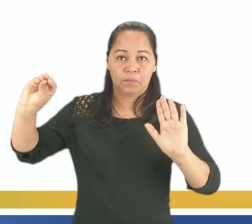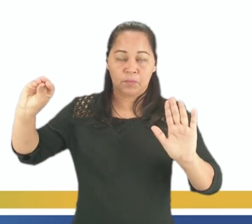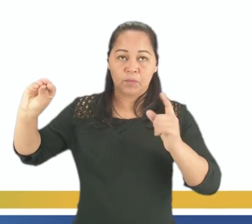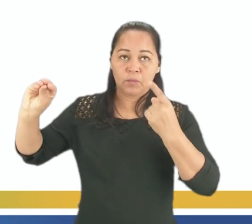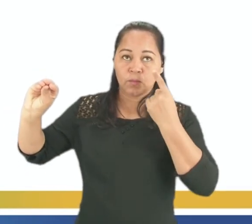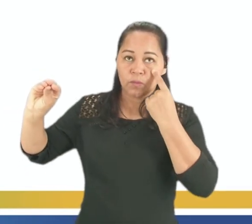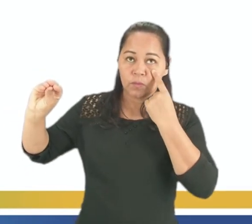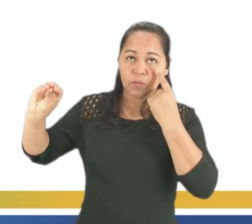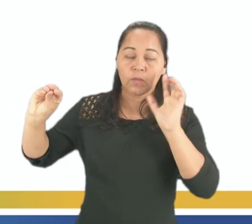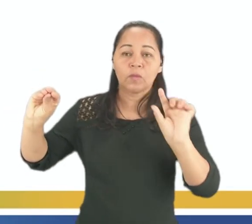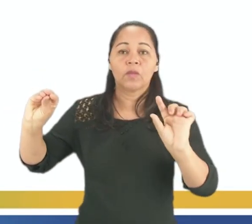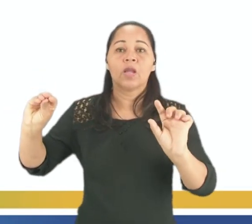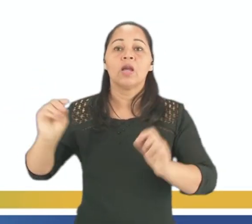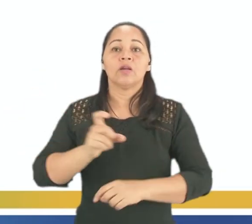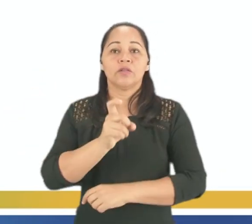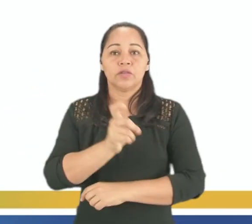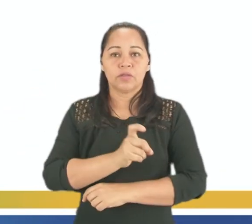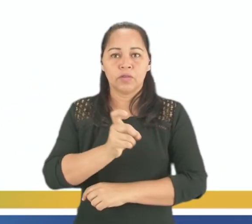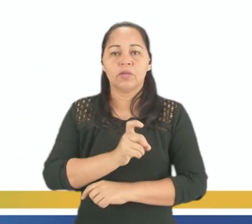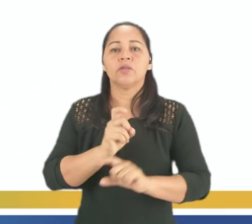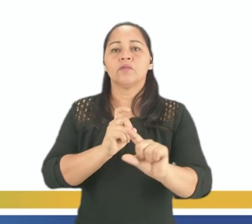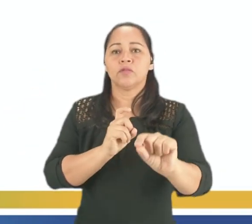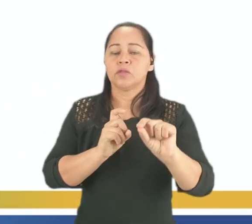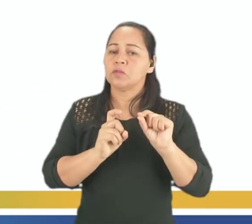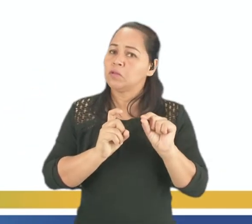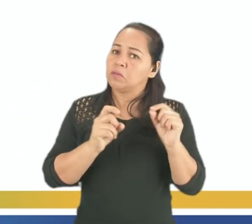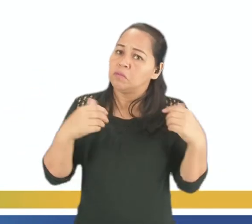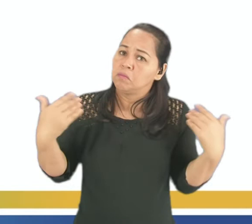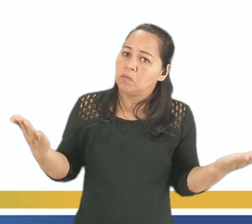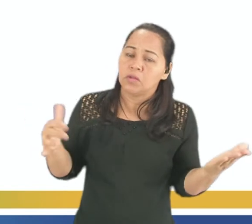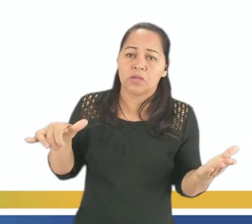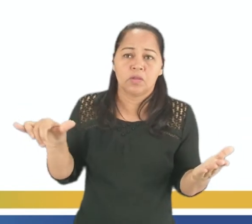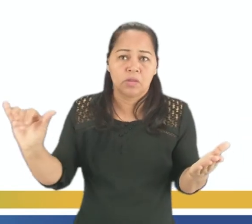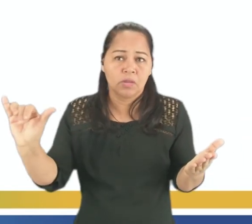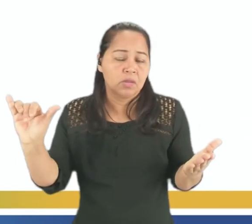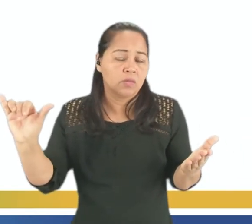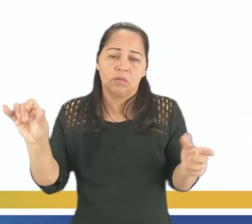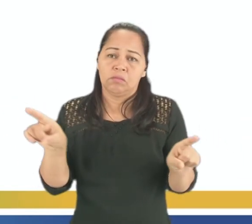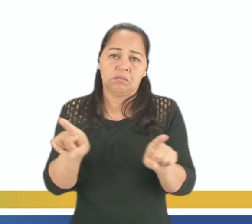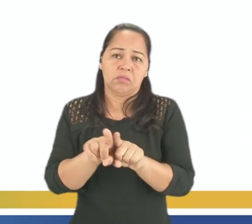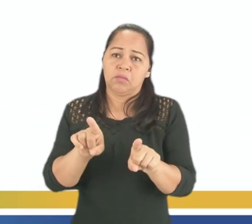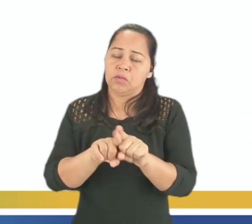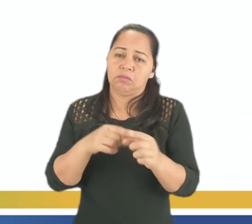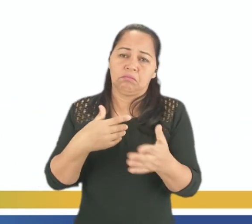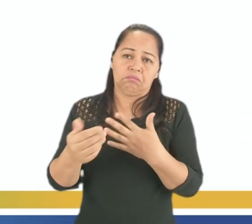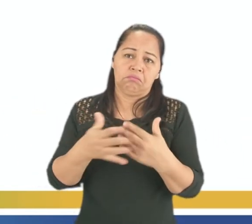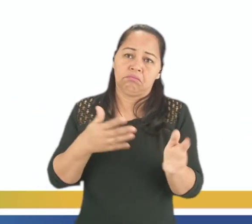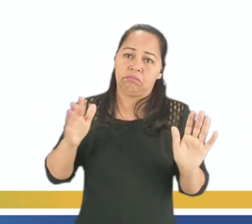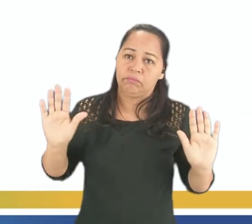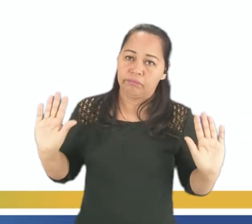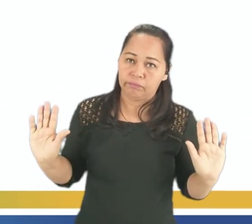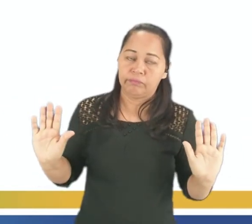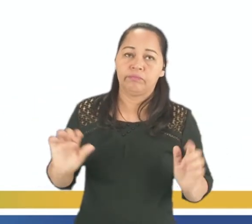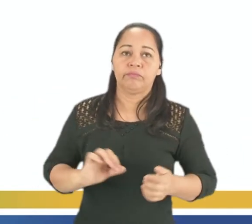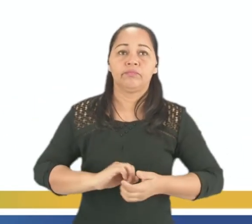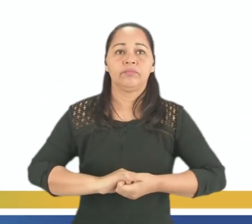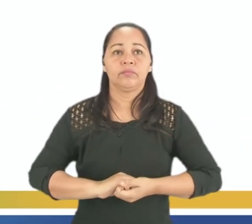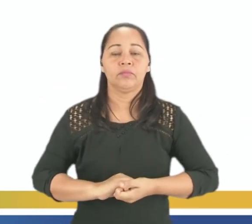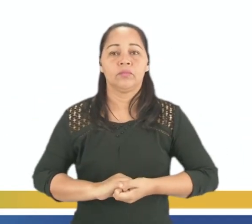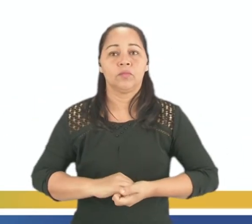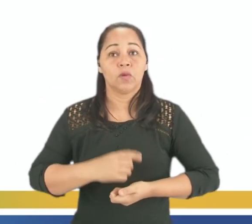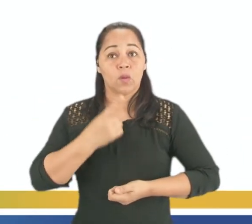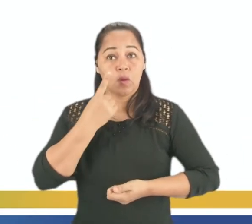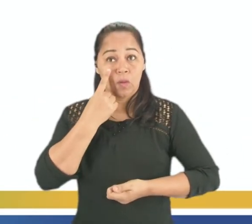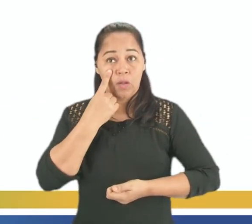nós escolhemos a variável x, mas você também pode escolher a variável y, sem prejuízo nenhum para a resolução.